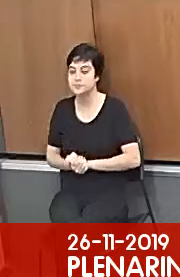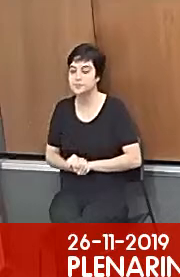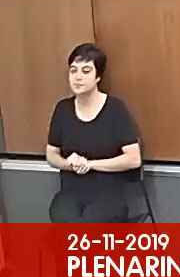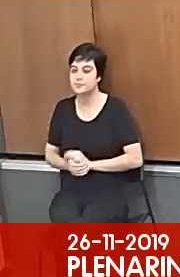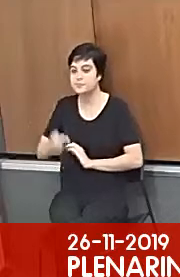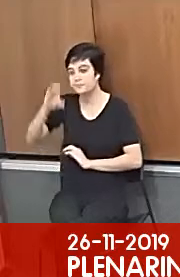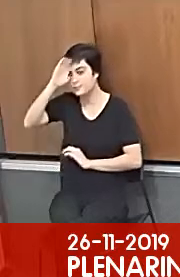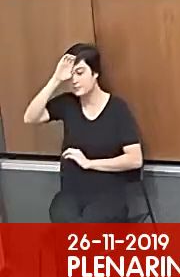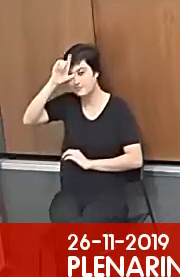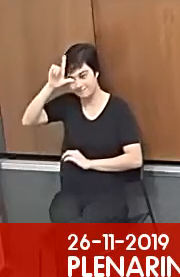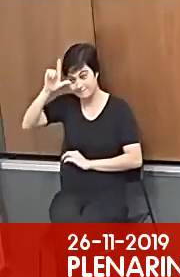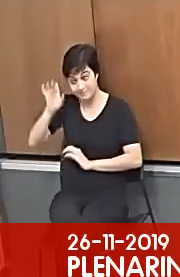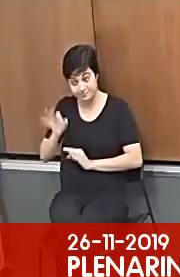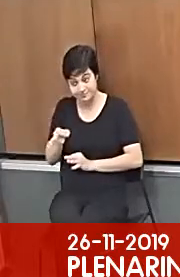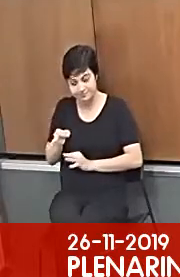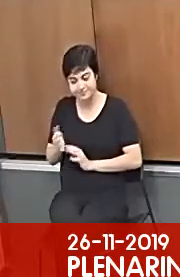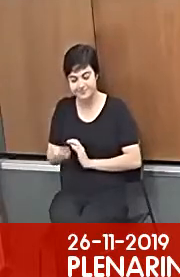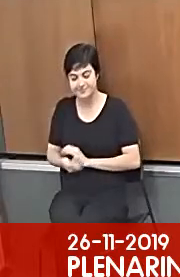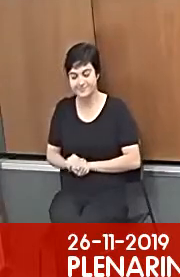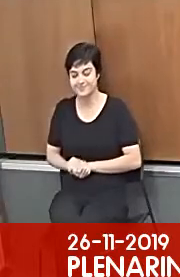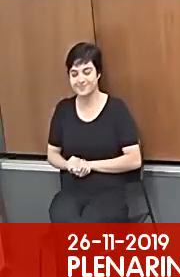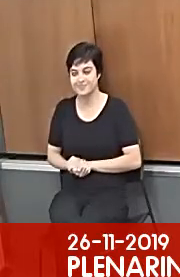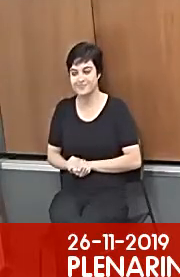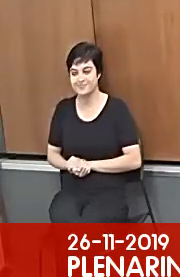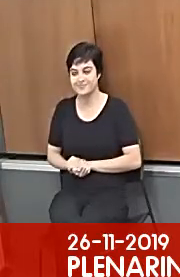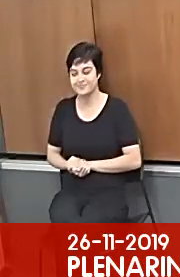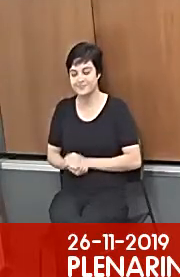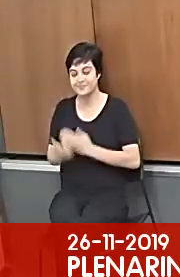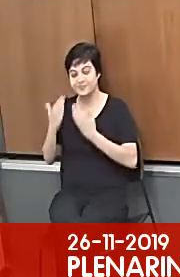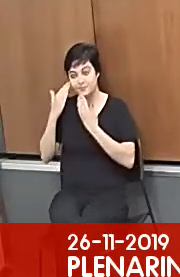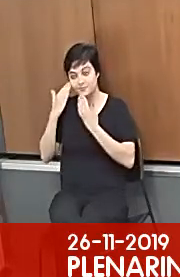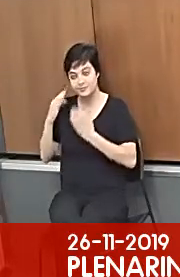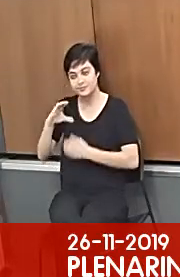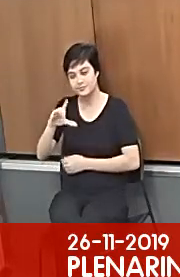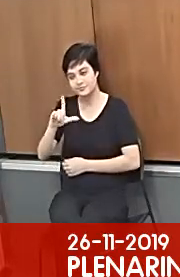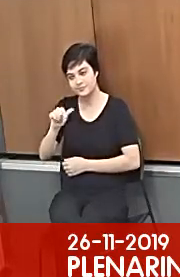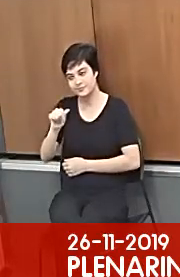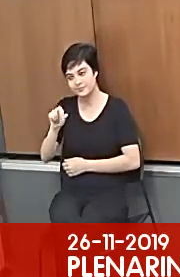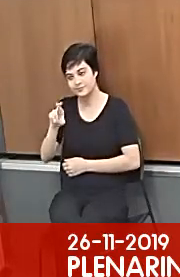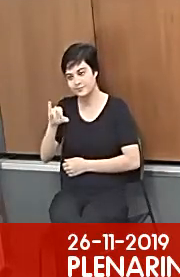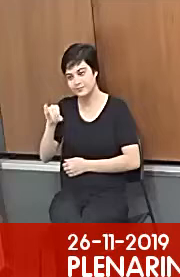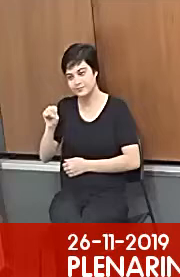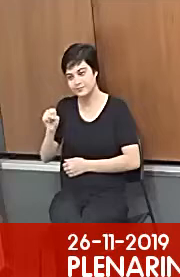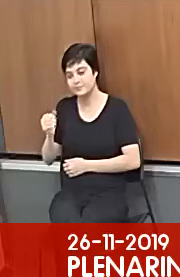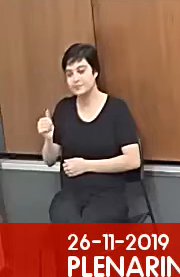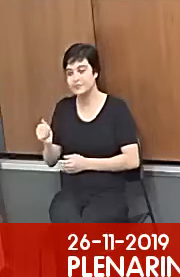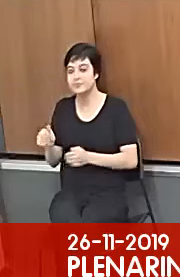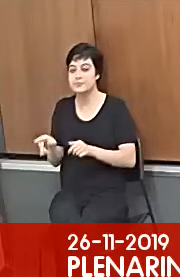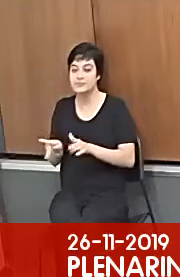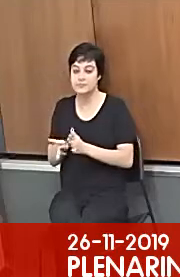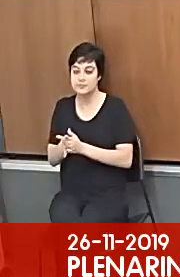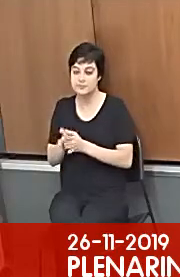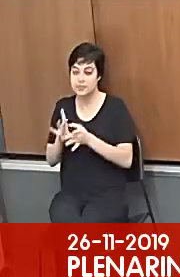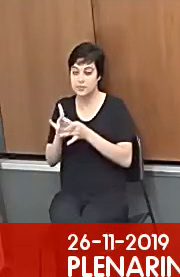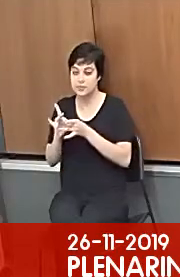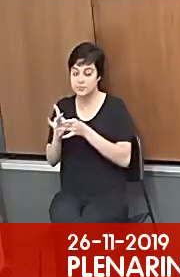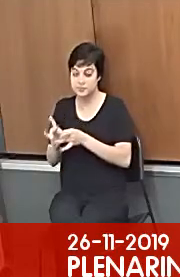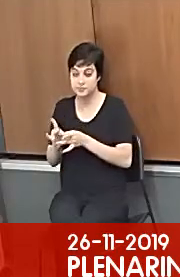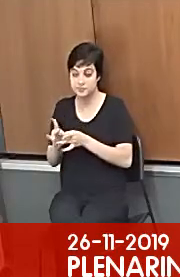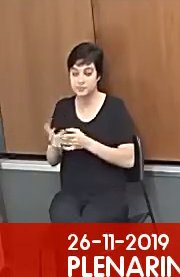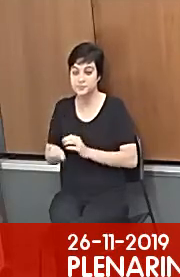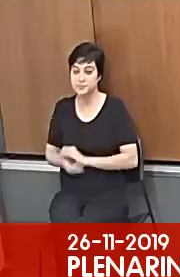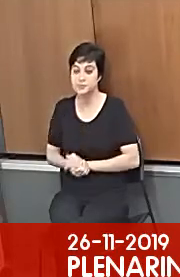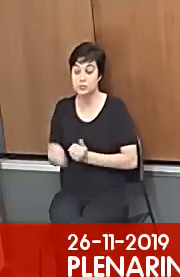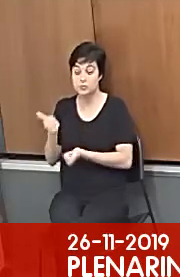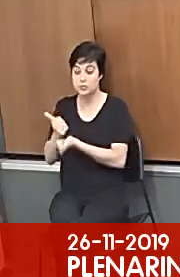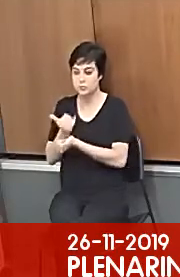a Clarissa, né? Clarissa Fernandes, das Dores, da Sociedade Surda de Belo Horizonte. Vou passar, então,